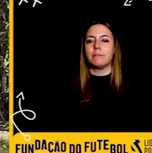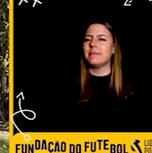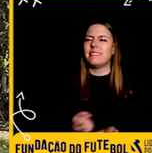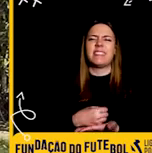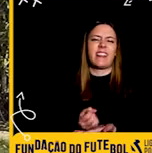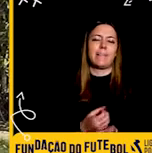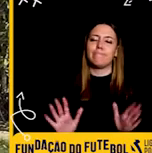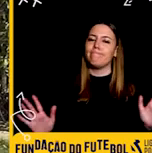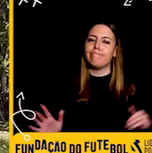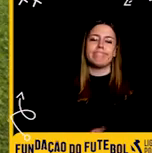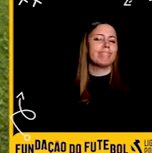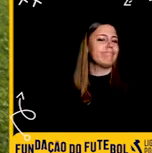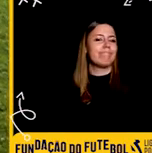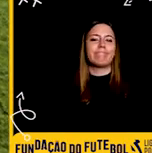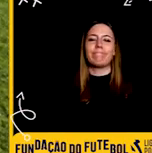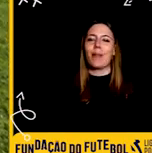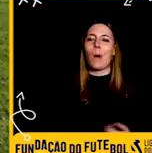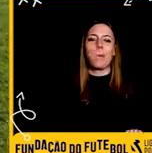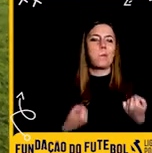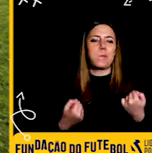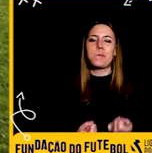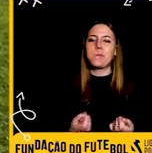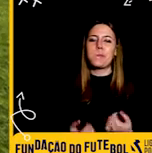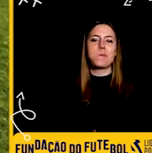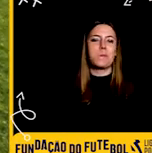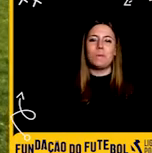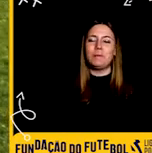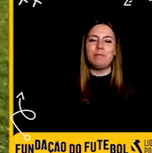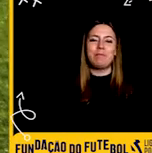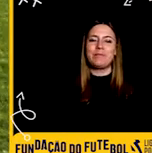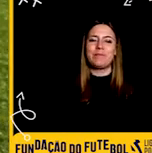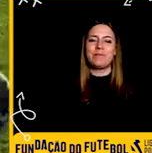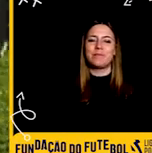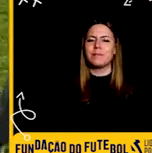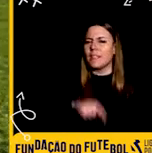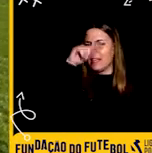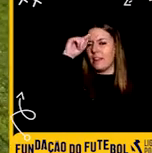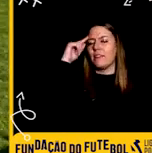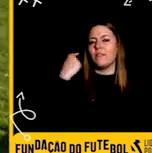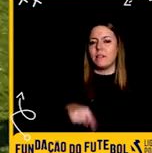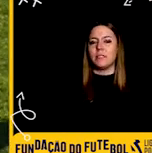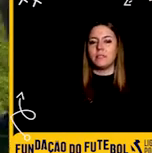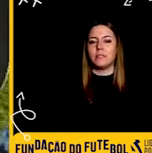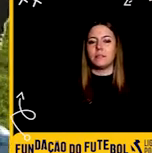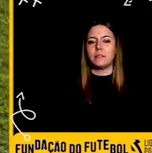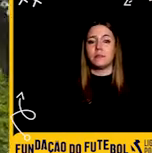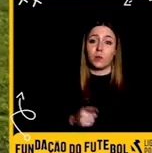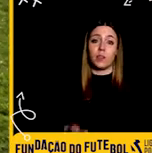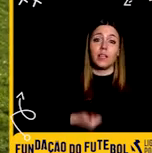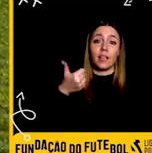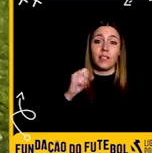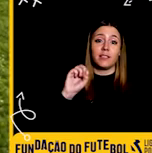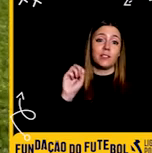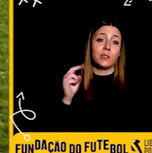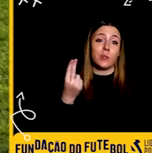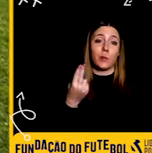Ux! Nada. Longe disso. Mas tem uma gaivota longe disso, agora. Longe disso. Está difícil. Bem, acho que ganhaste, ó